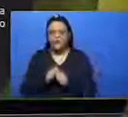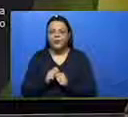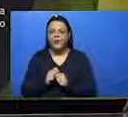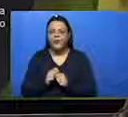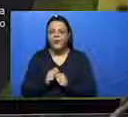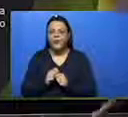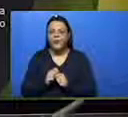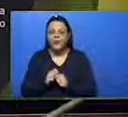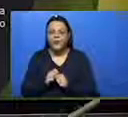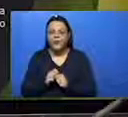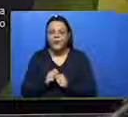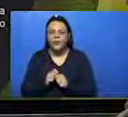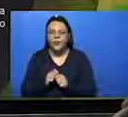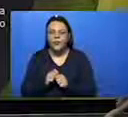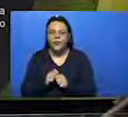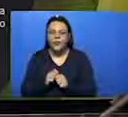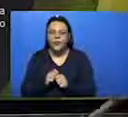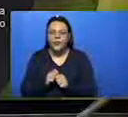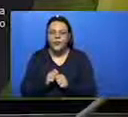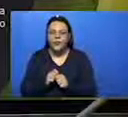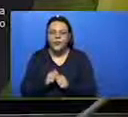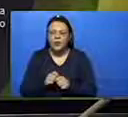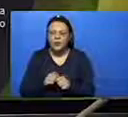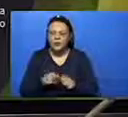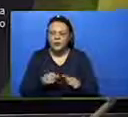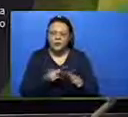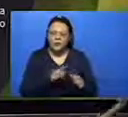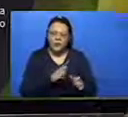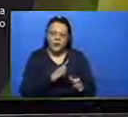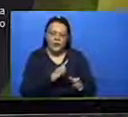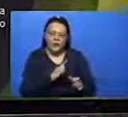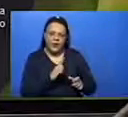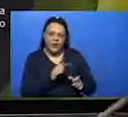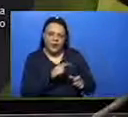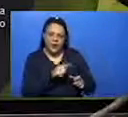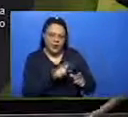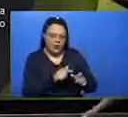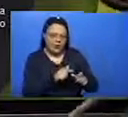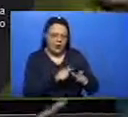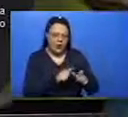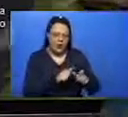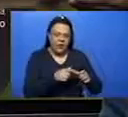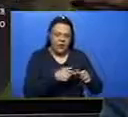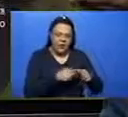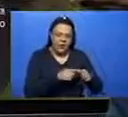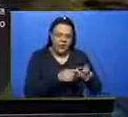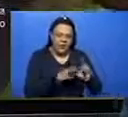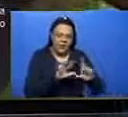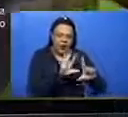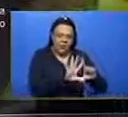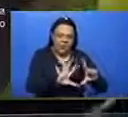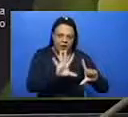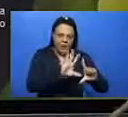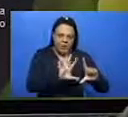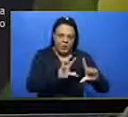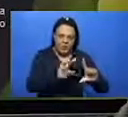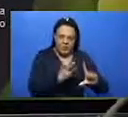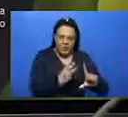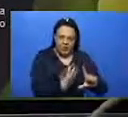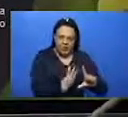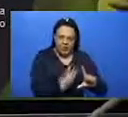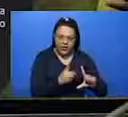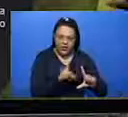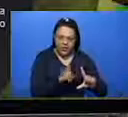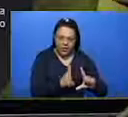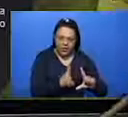círculo. Enquanto nos outros dois, a gente tem uma figura tridimensional, que são representados por